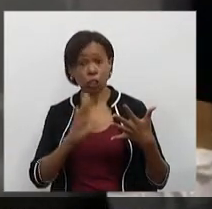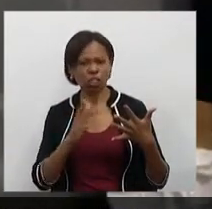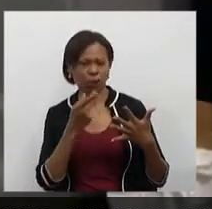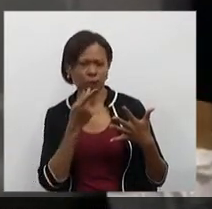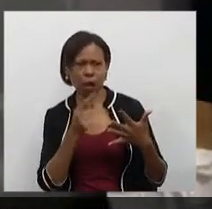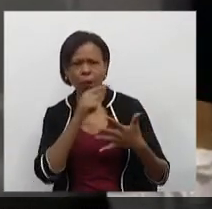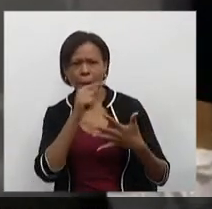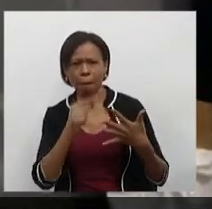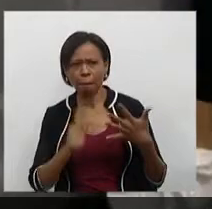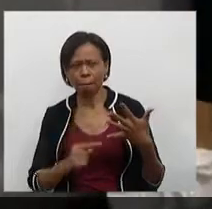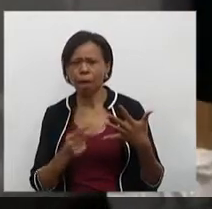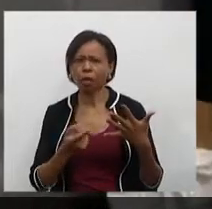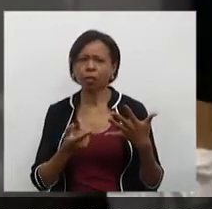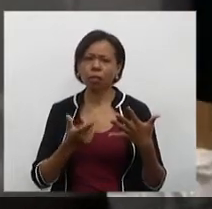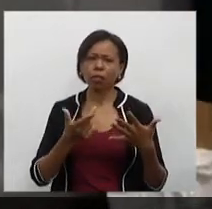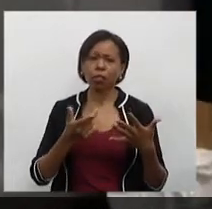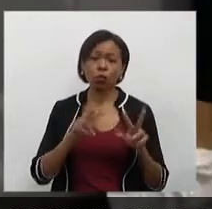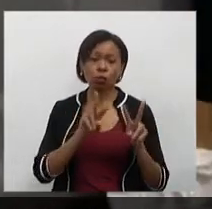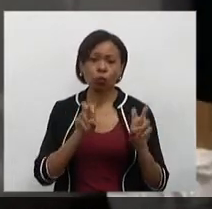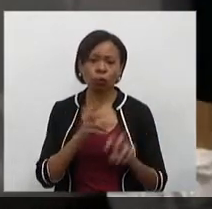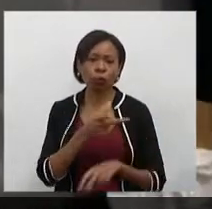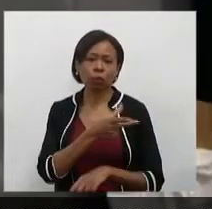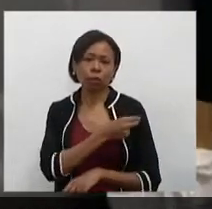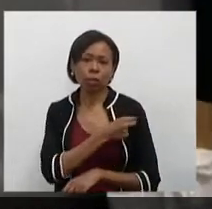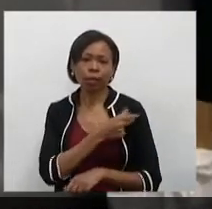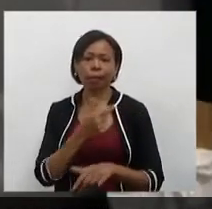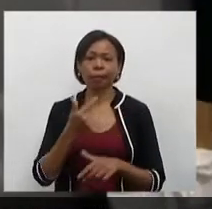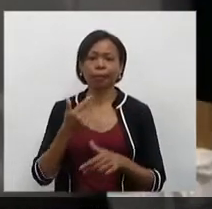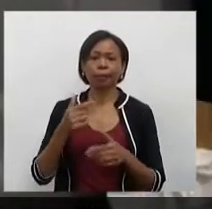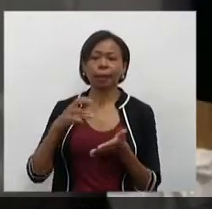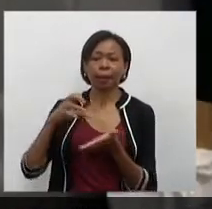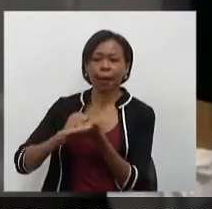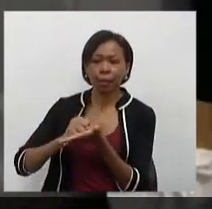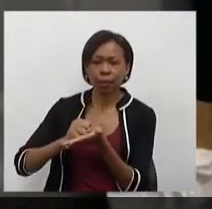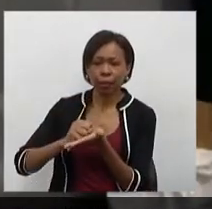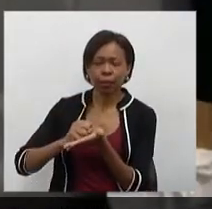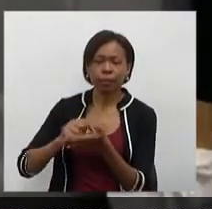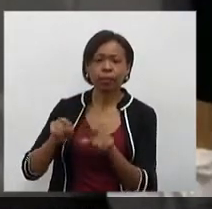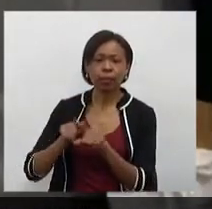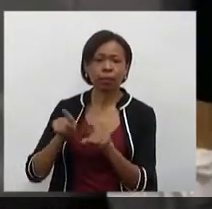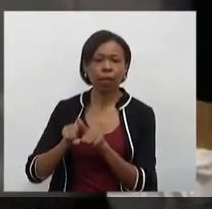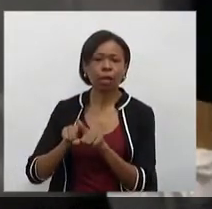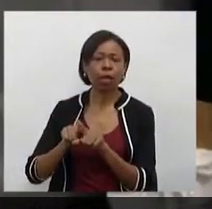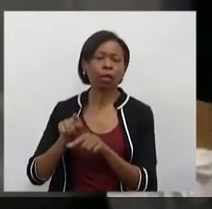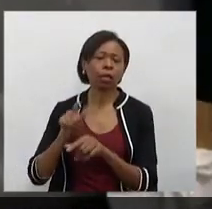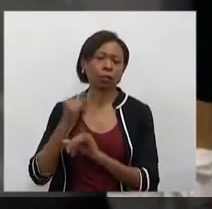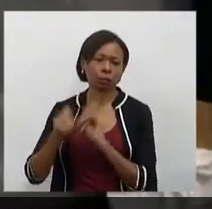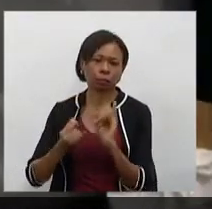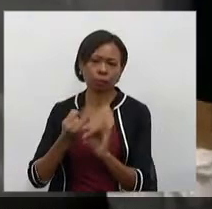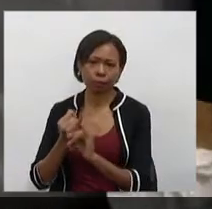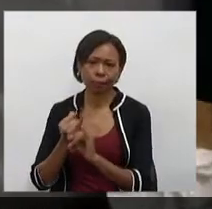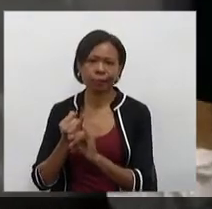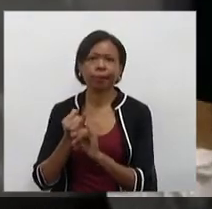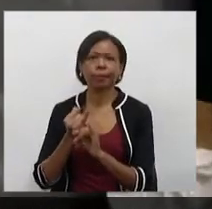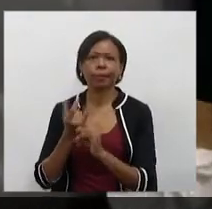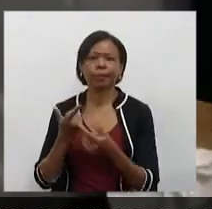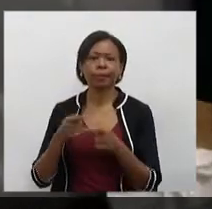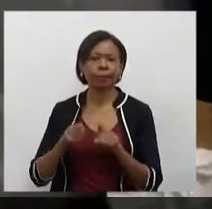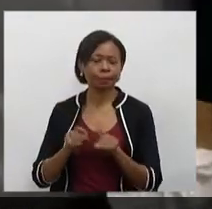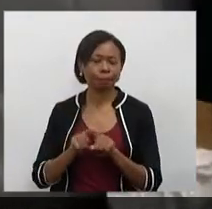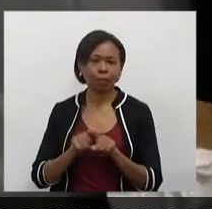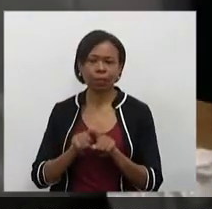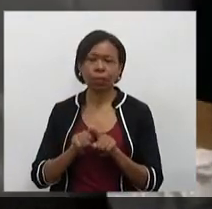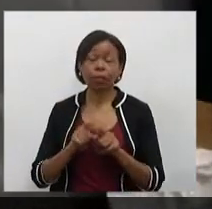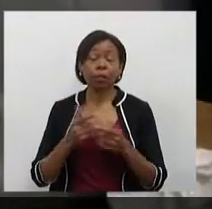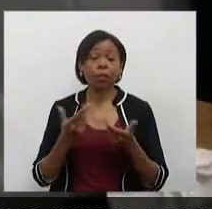da vacinação, como foi pontuado a questão do cadastro, né, via eletrônica, num tempo muito curto por município. O